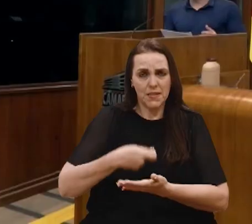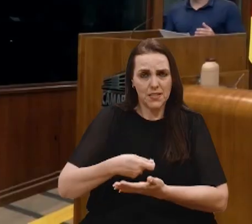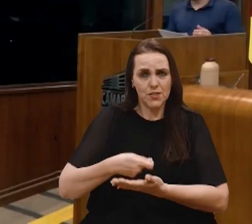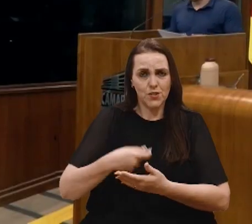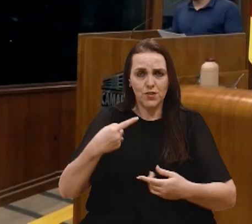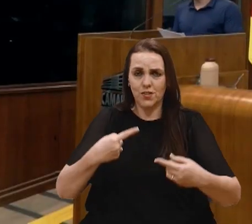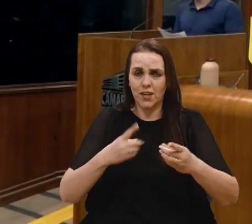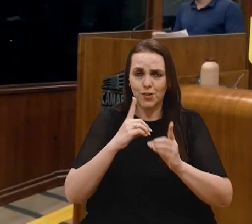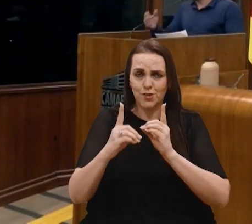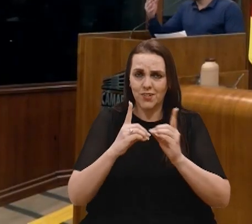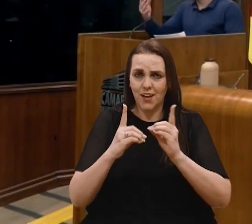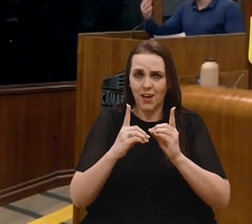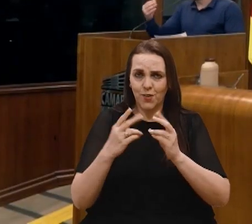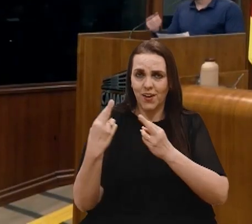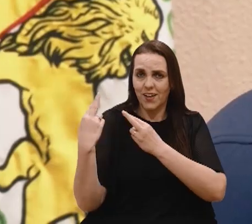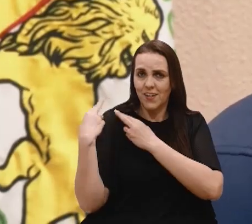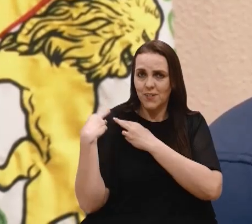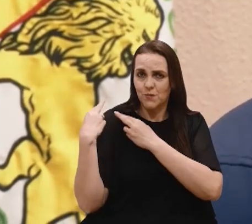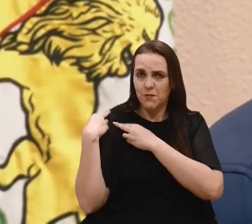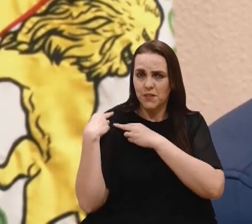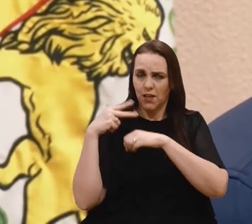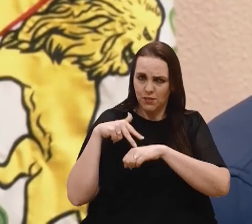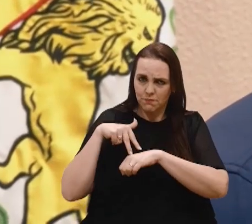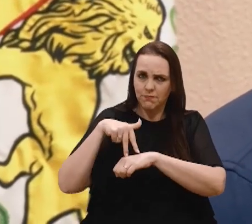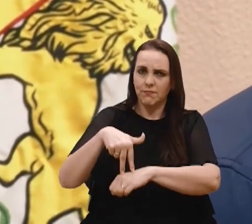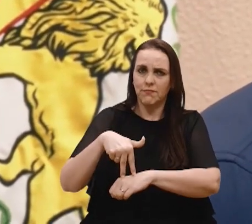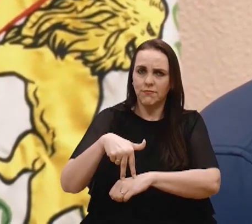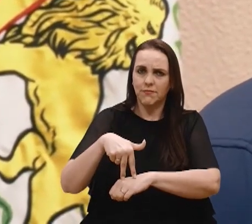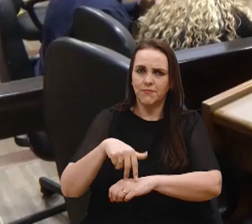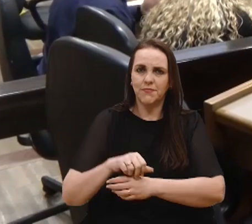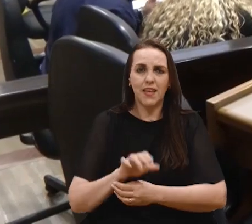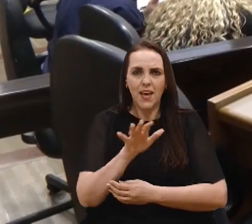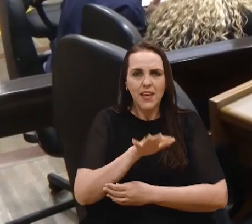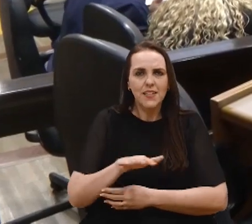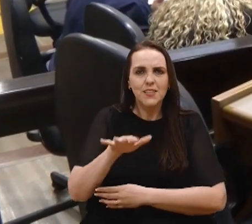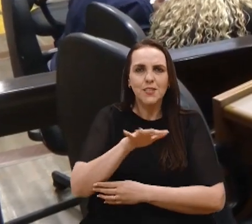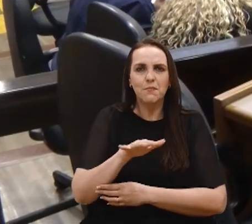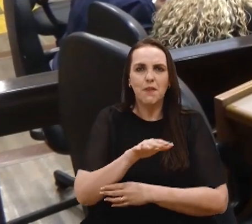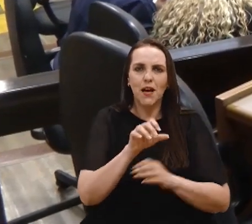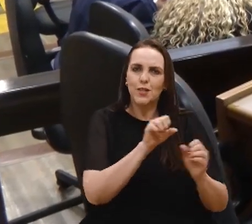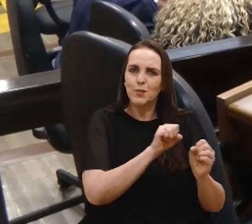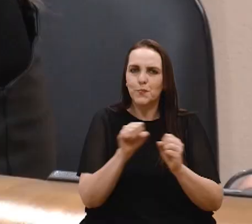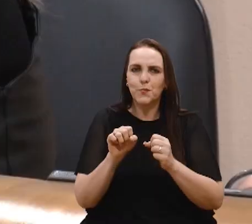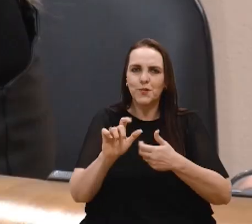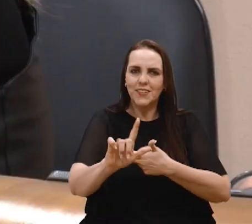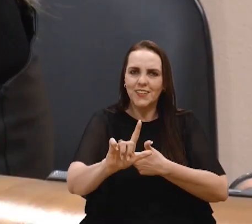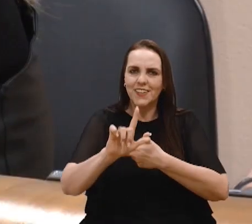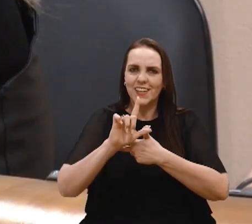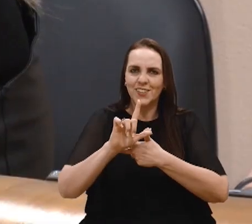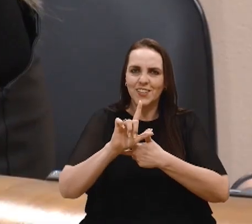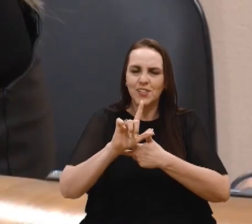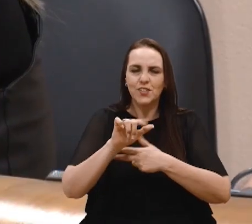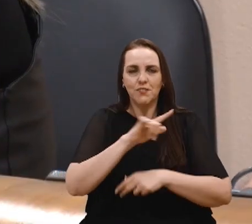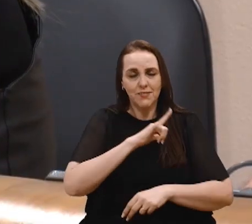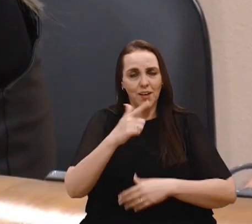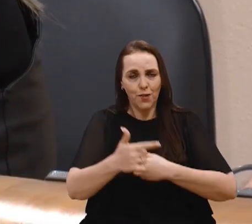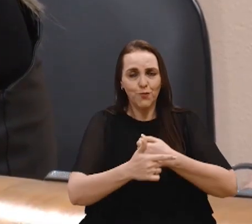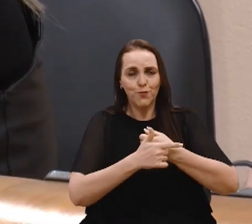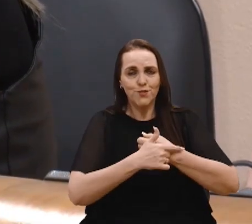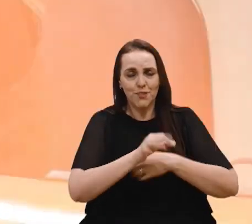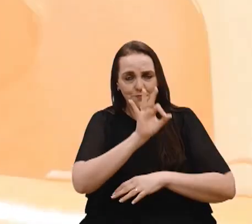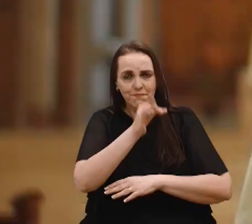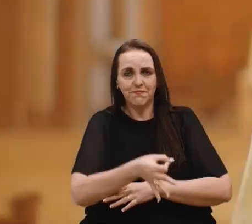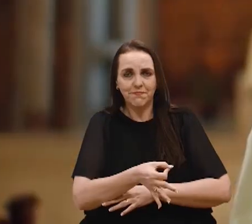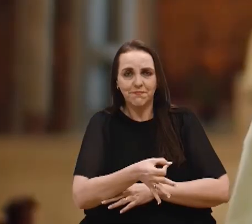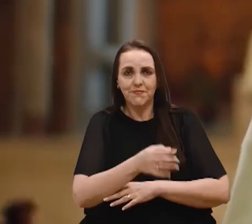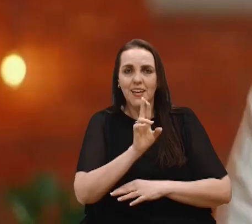diálogo, responsabilidade e posicionamento. É nesse espaço que o Poder Legislativo cumpre o seu